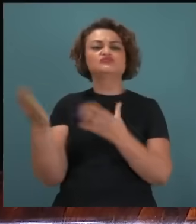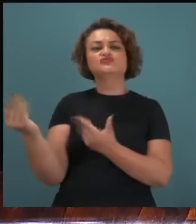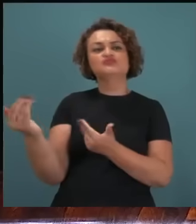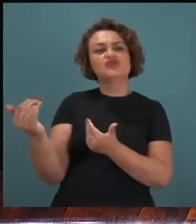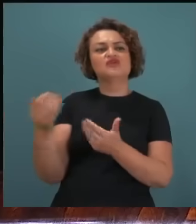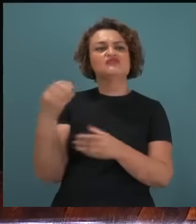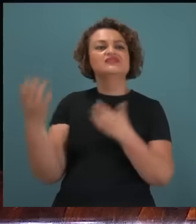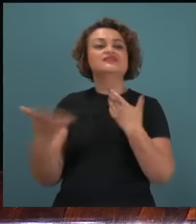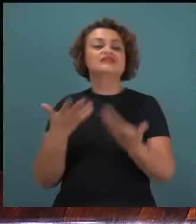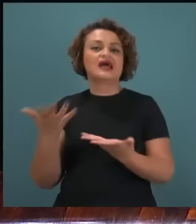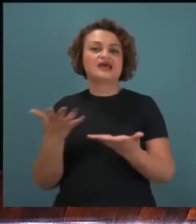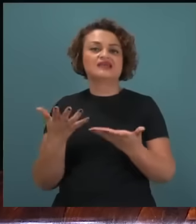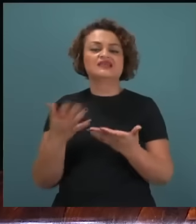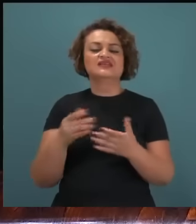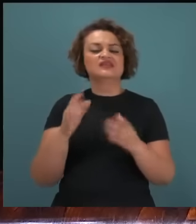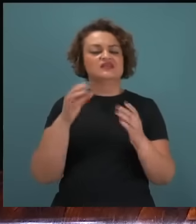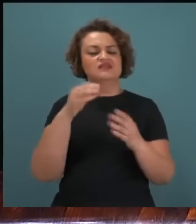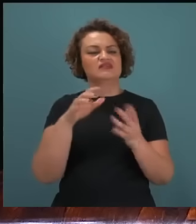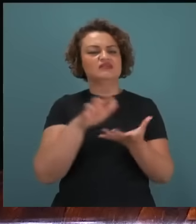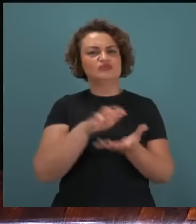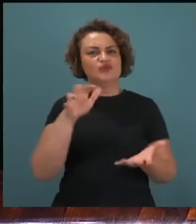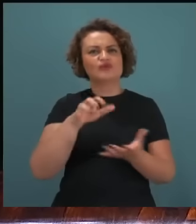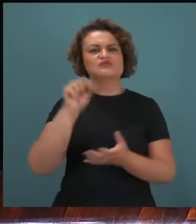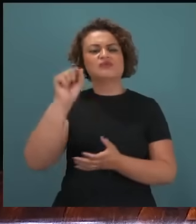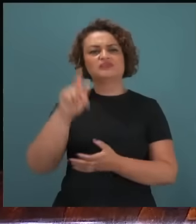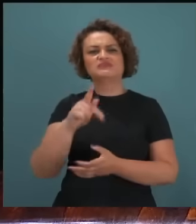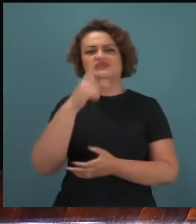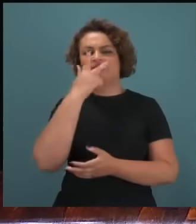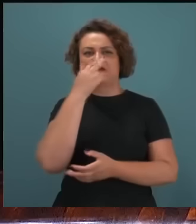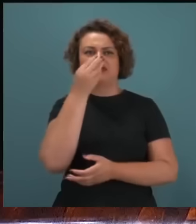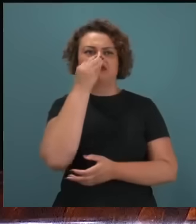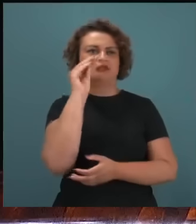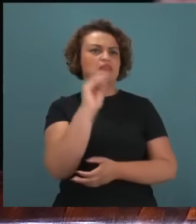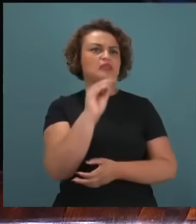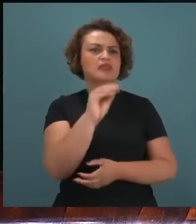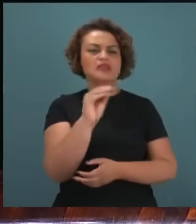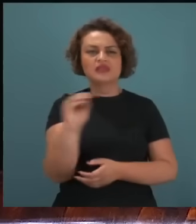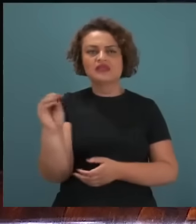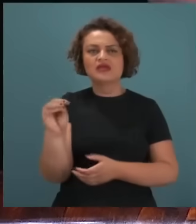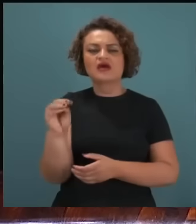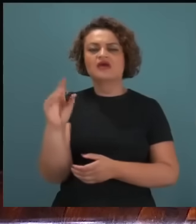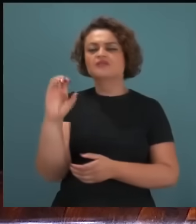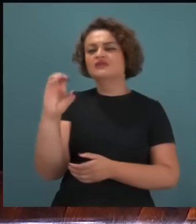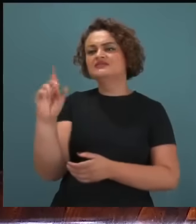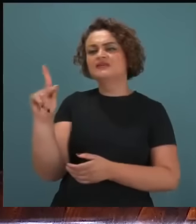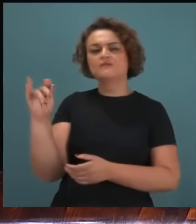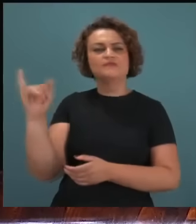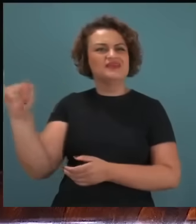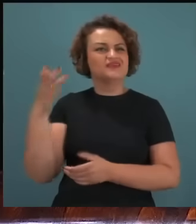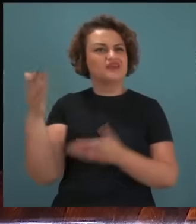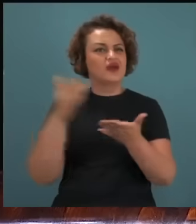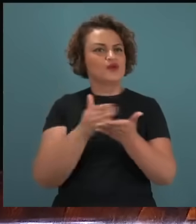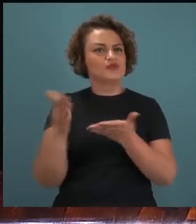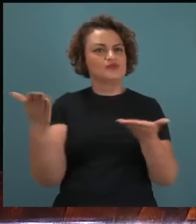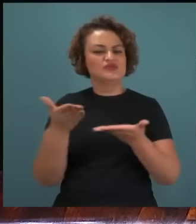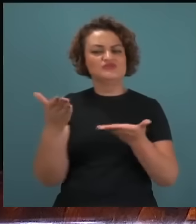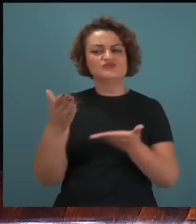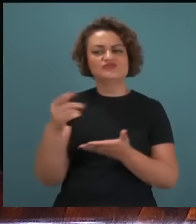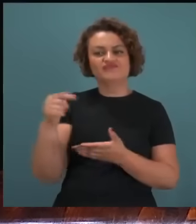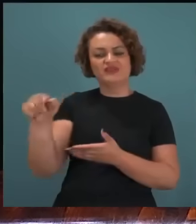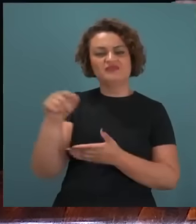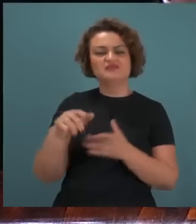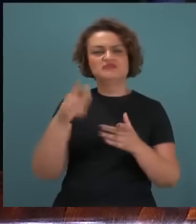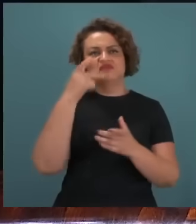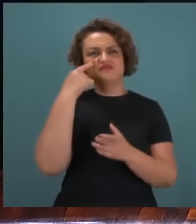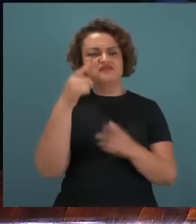ao descaso com os idosos e aposentados. Até uma CPI foi agora montada pela roubalheira,